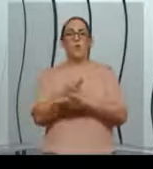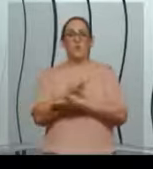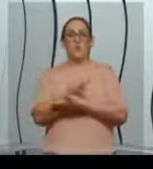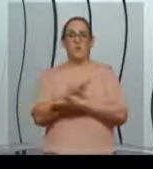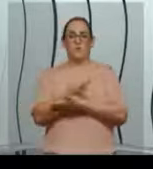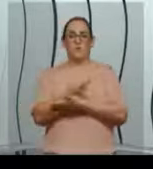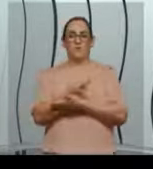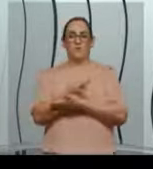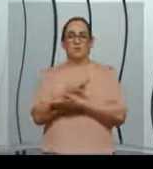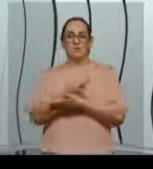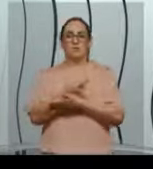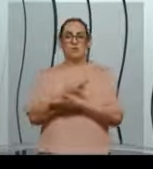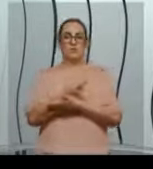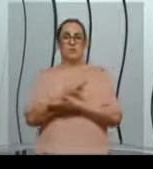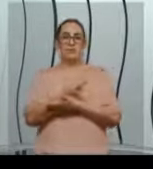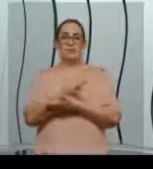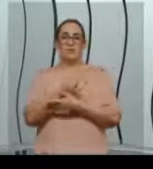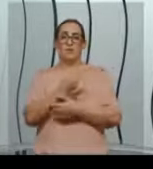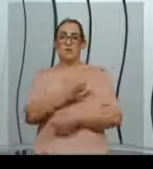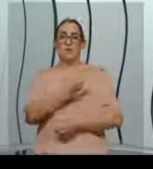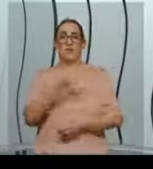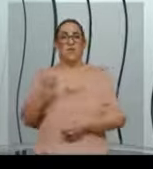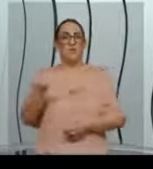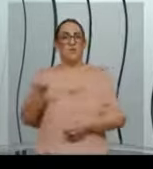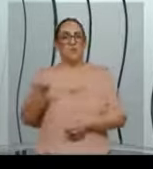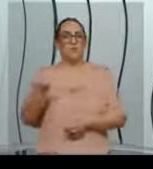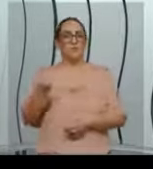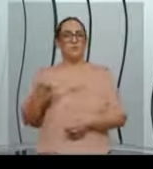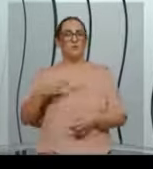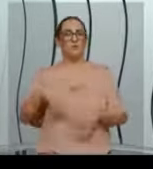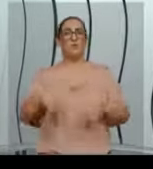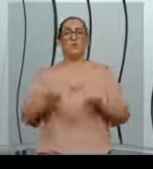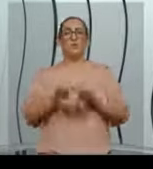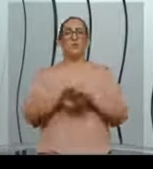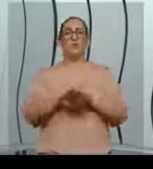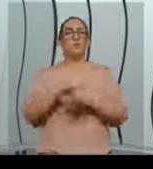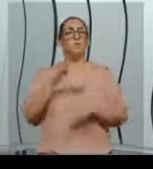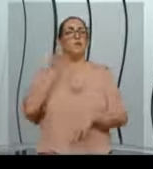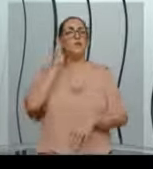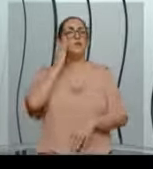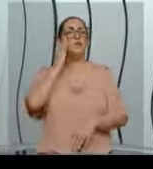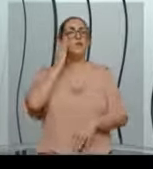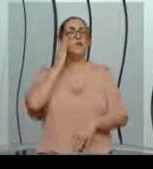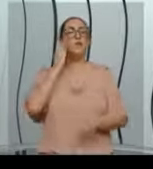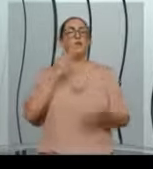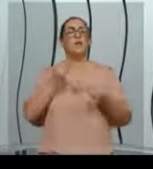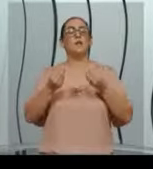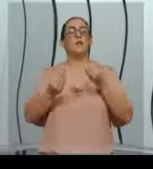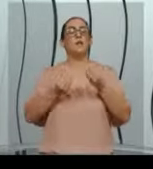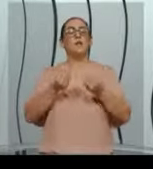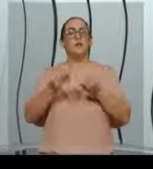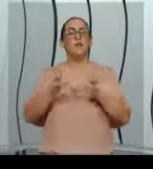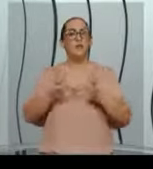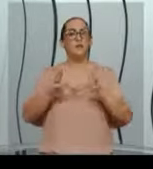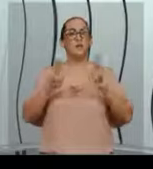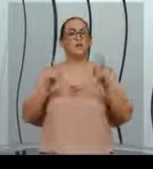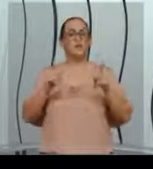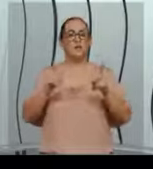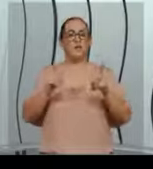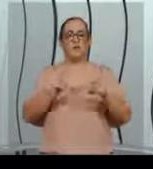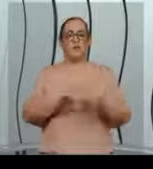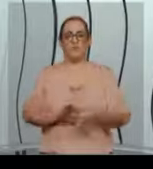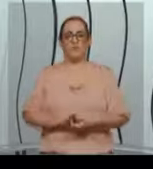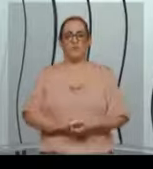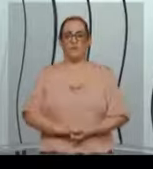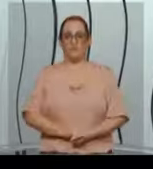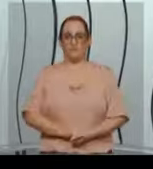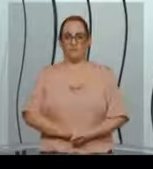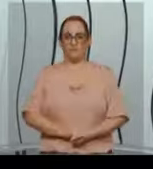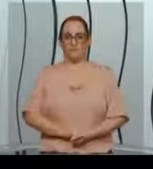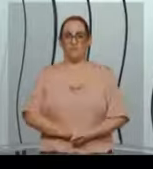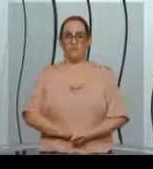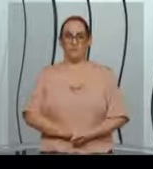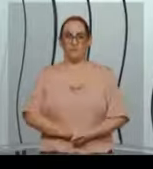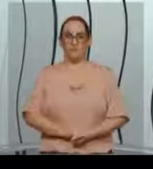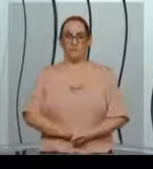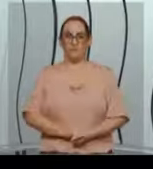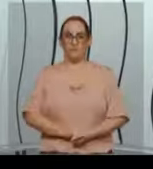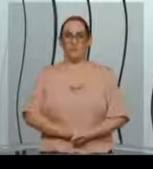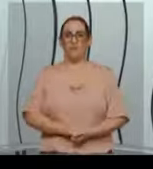essa nomenclatura e também entender como que esses isômeros se diferenciam, ok? Então, vamos ler